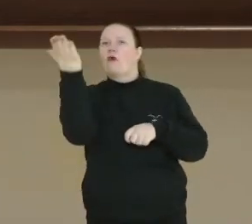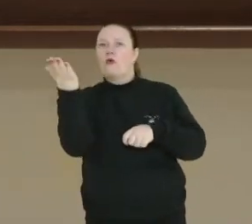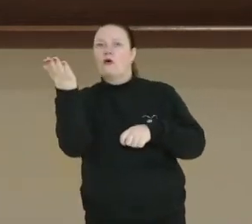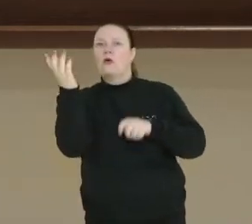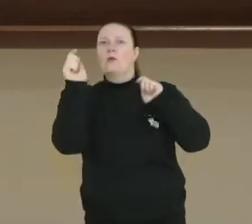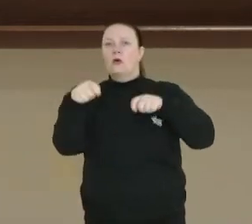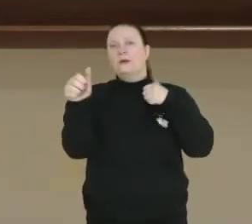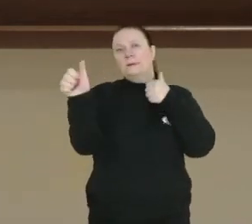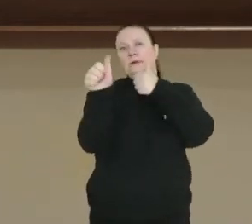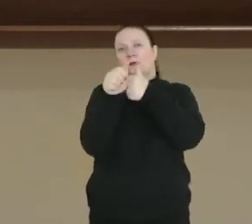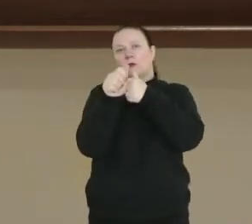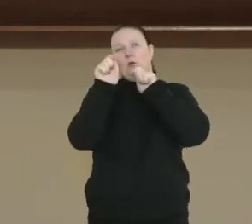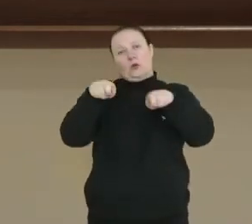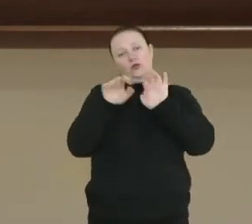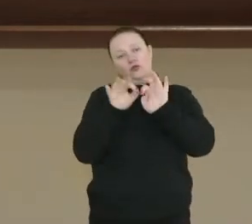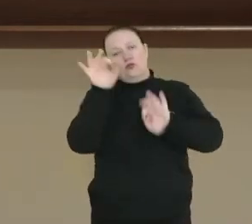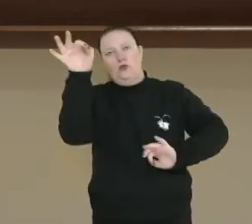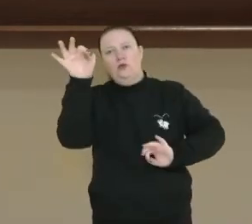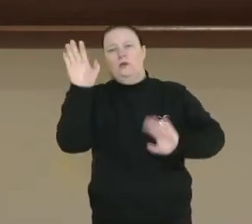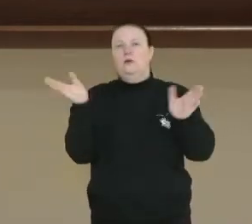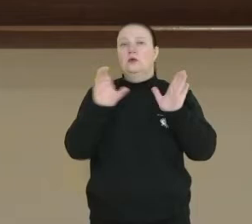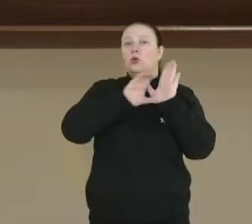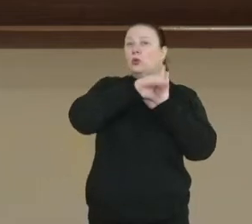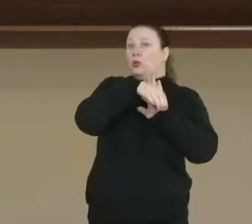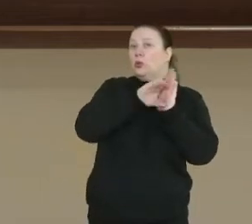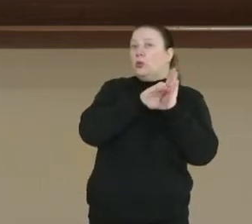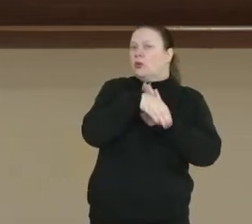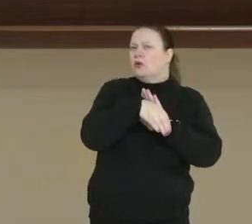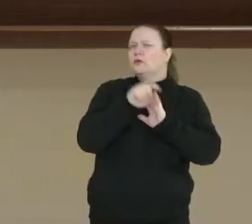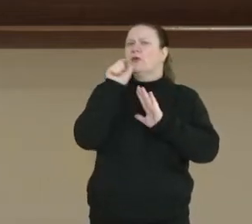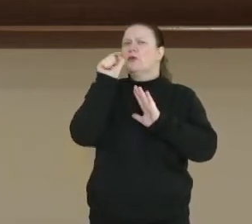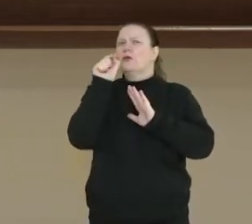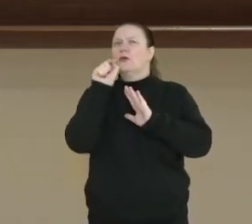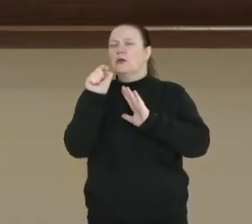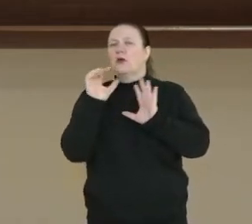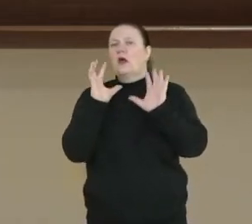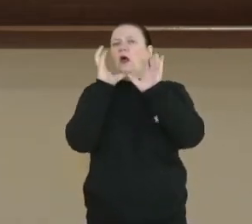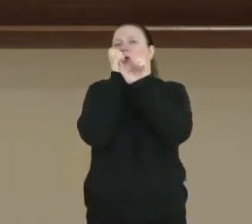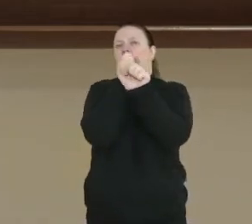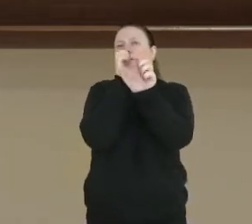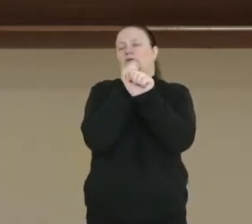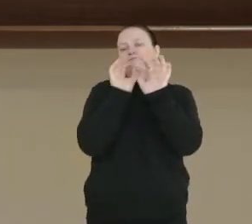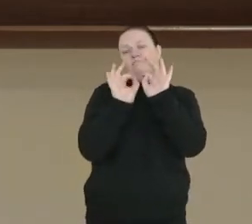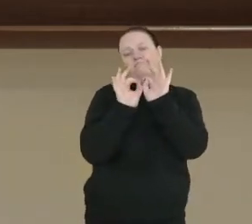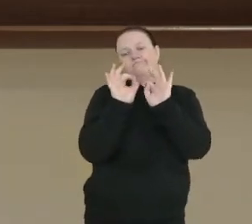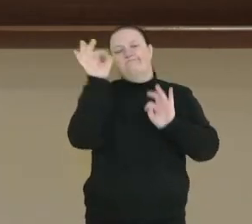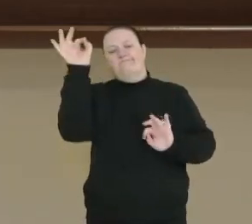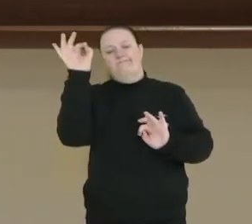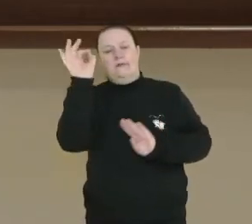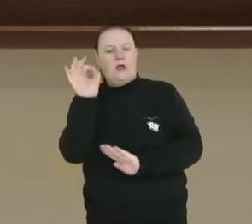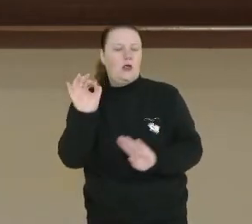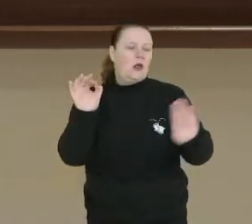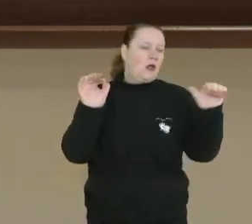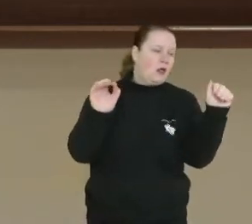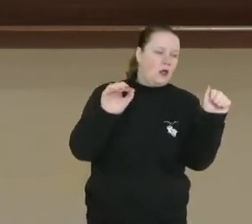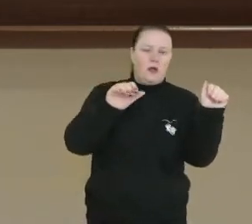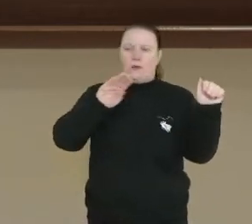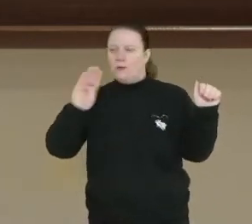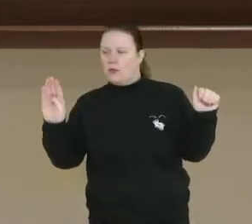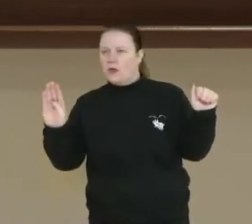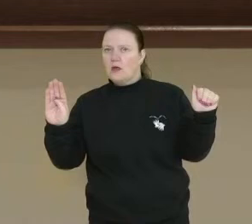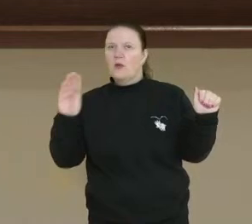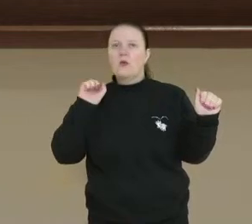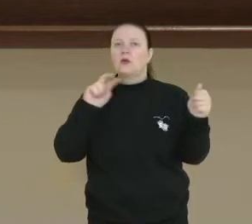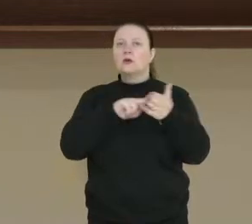gente começou a usar um outro conceito que era exatamente a gente calcular a distância entre um ponto e uma reta. Então vocês vejam que a